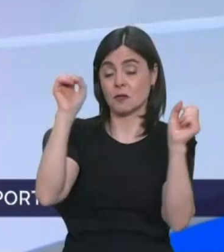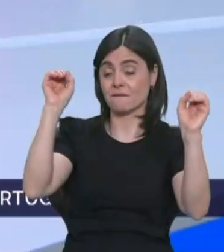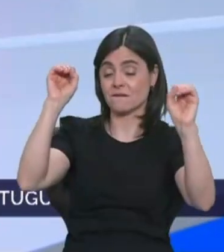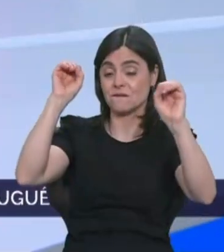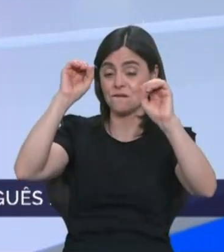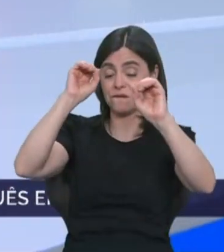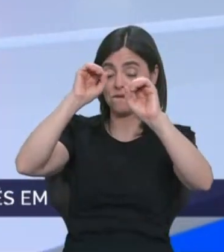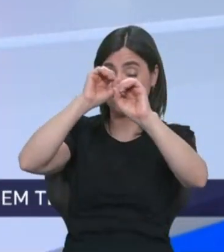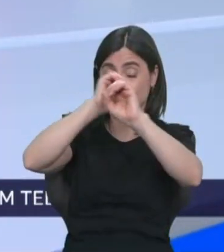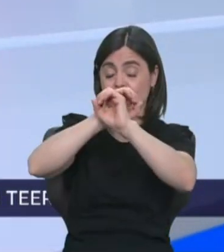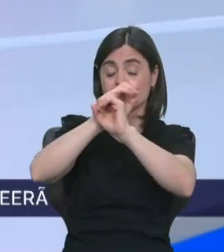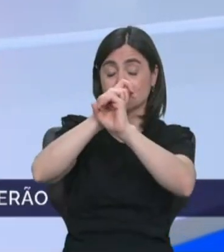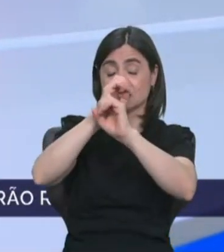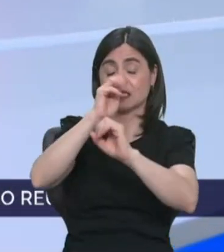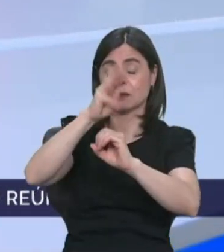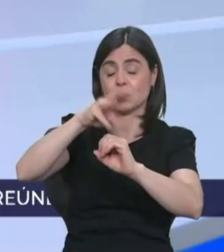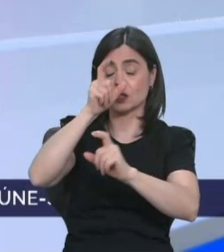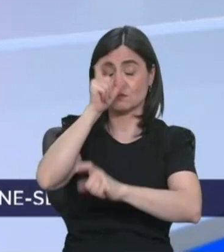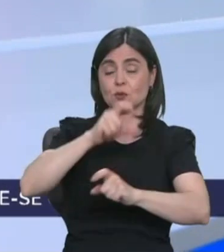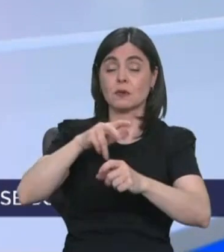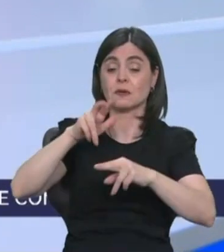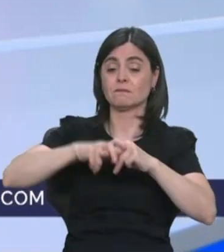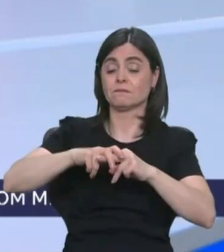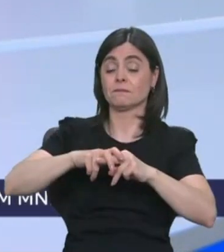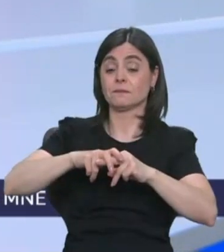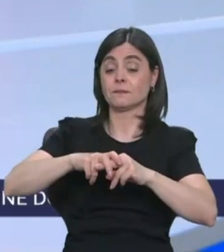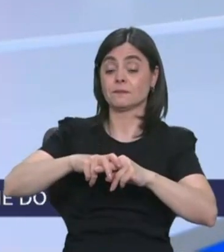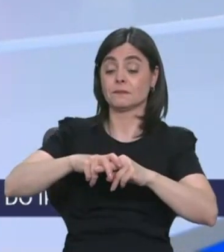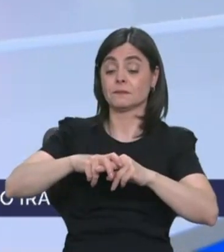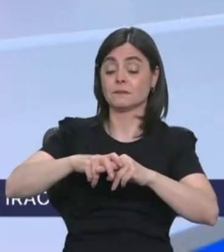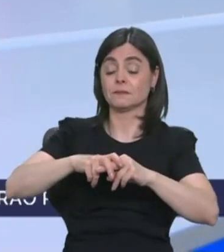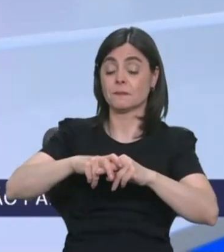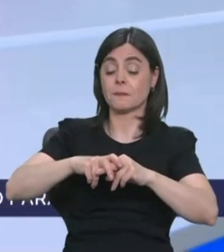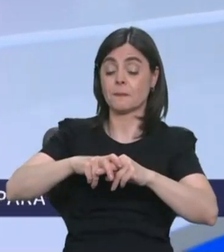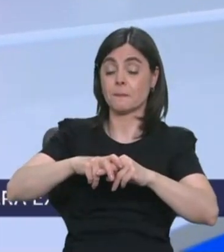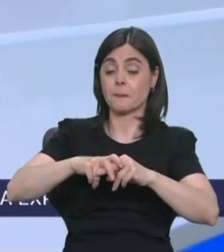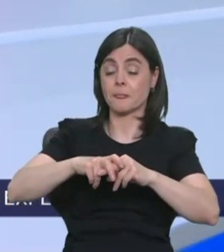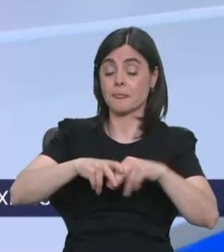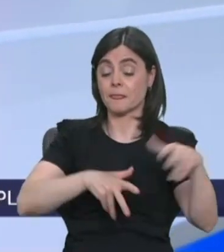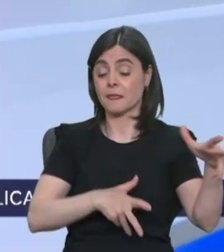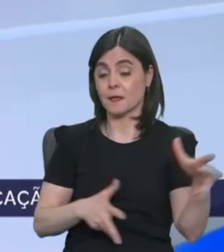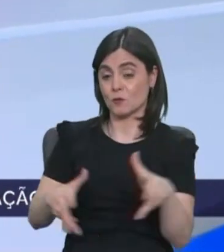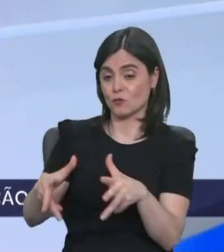Mais de 30 milhões de pessoas terão estado na chamada o caminho da